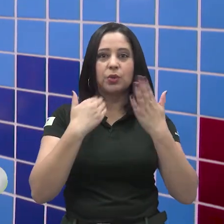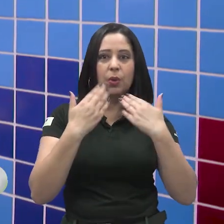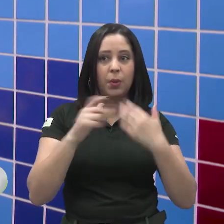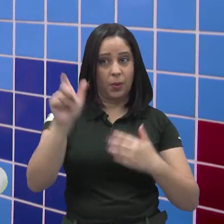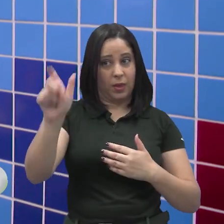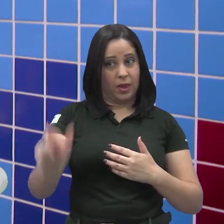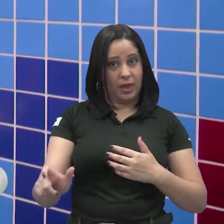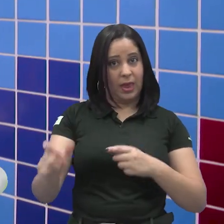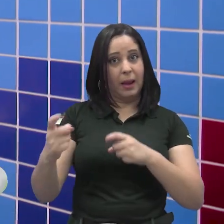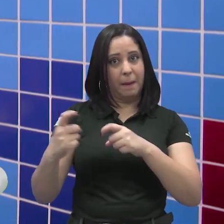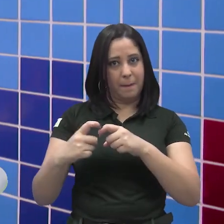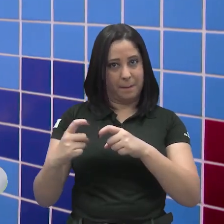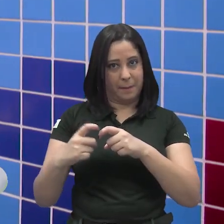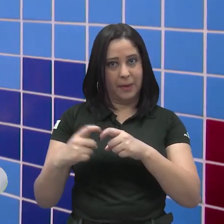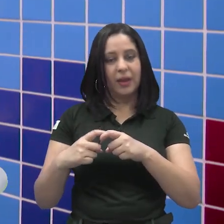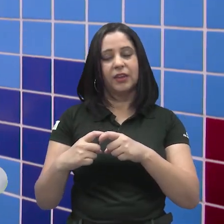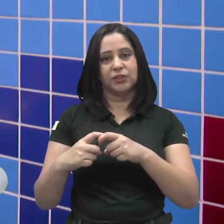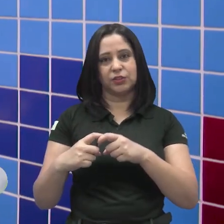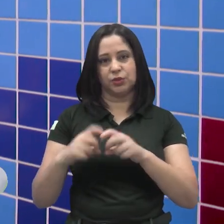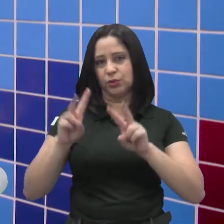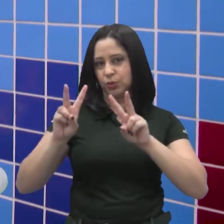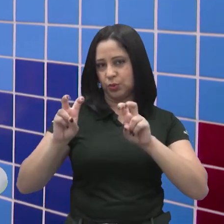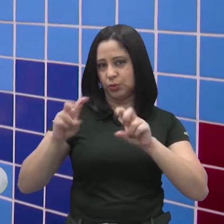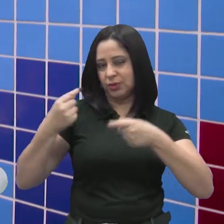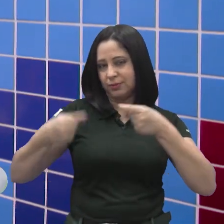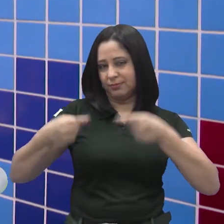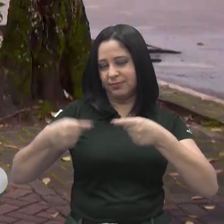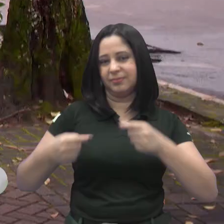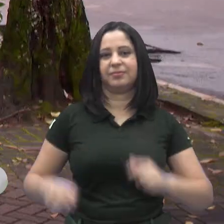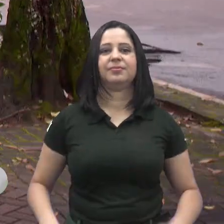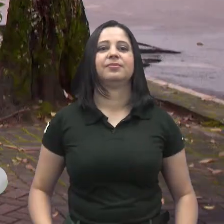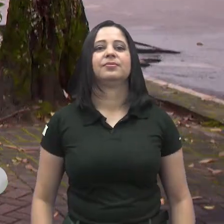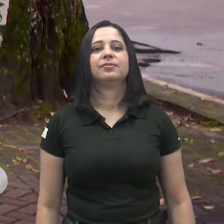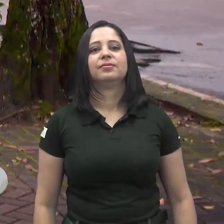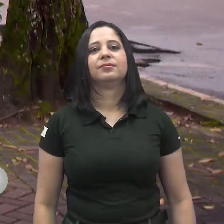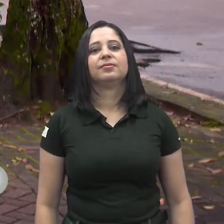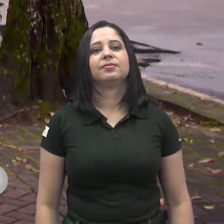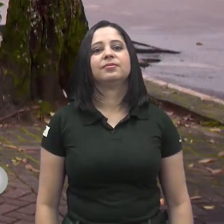com o cardiologista que está aí com você debatendo esse assunto.